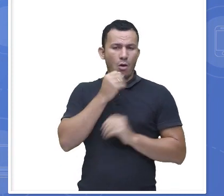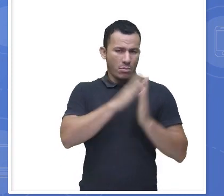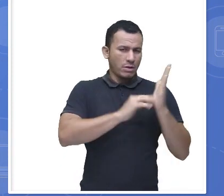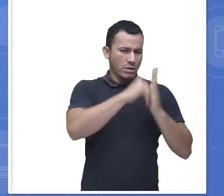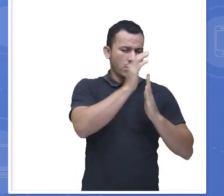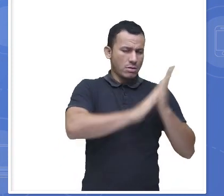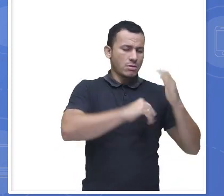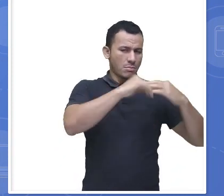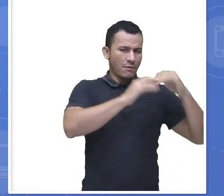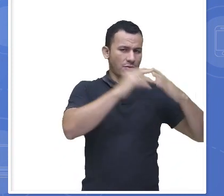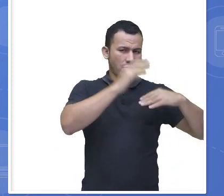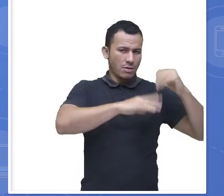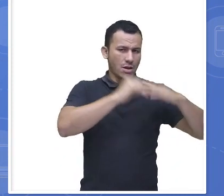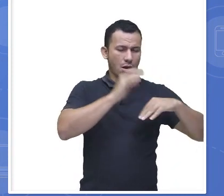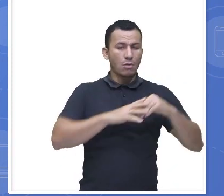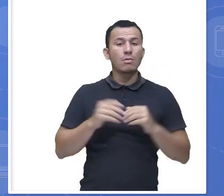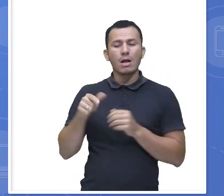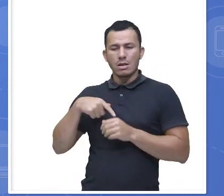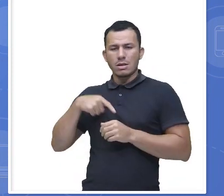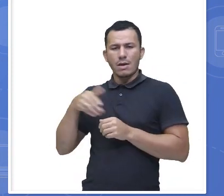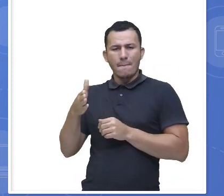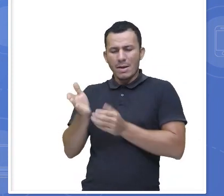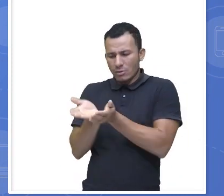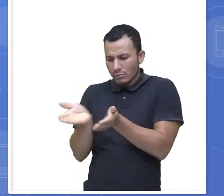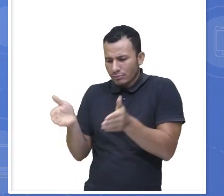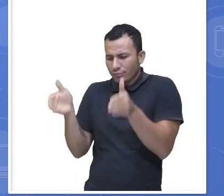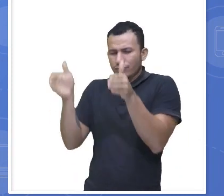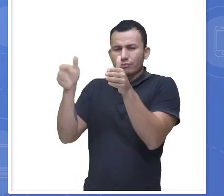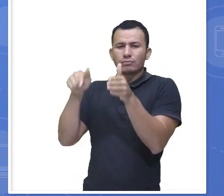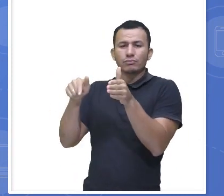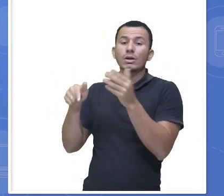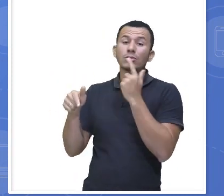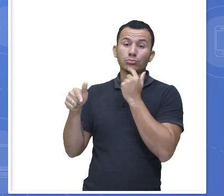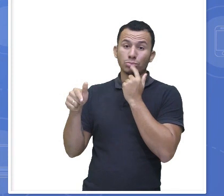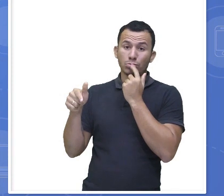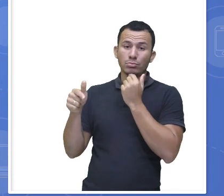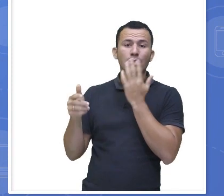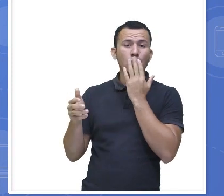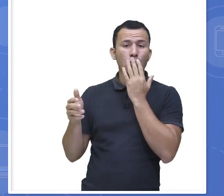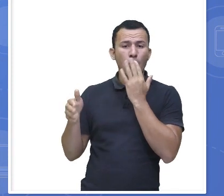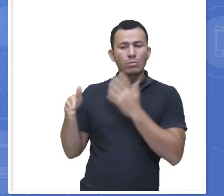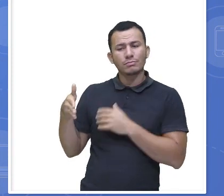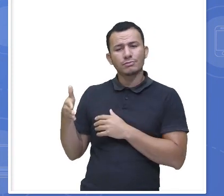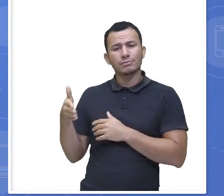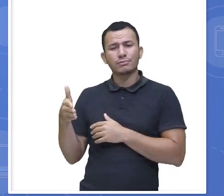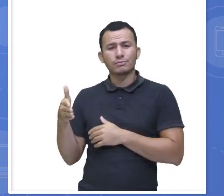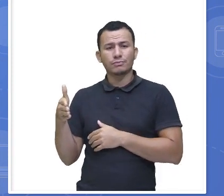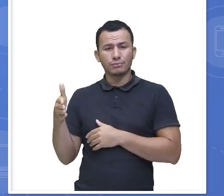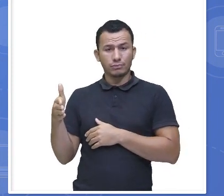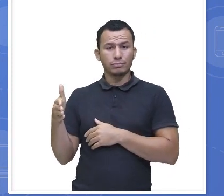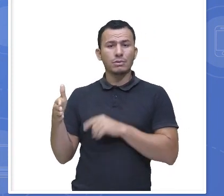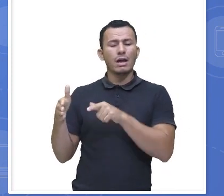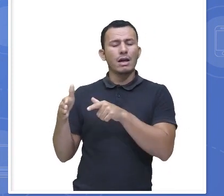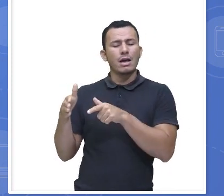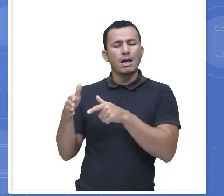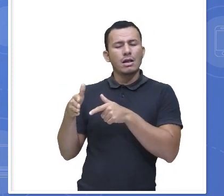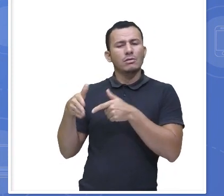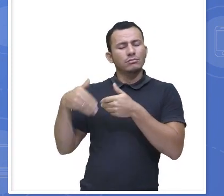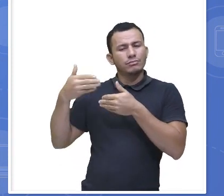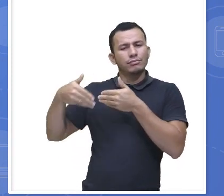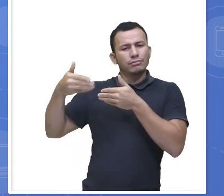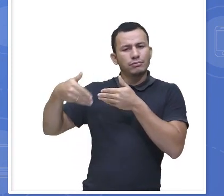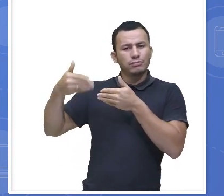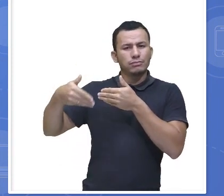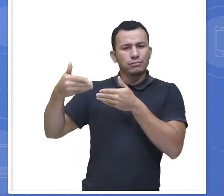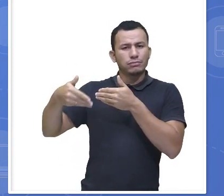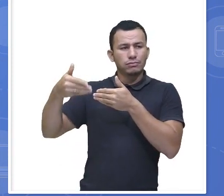peixe, o peixe era vermelho, encarnado. Ele estava ali tranquilo e foi acompanhando, né? A certa